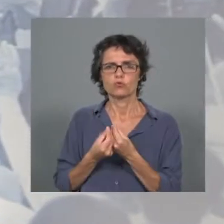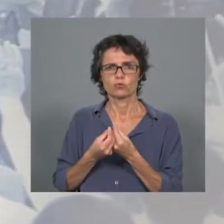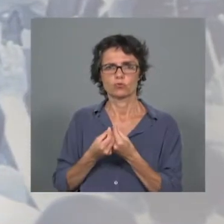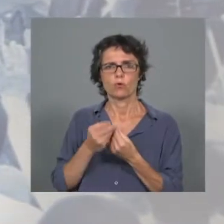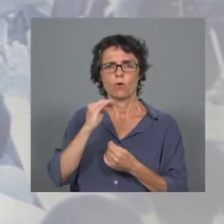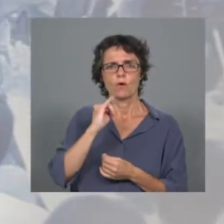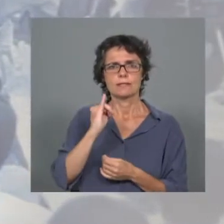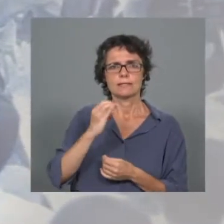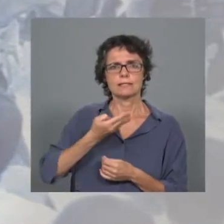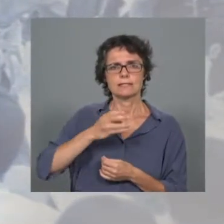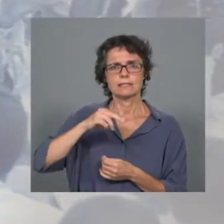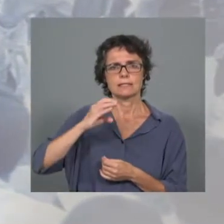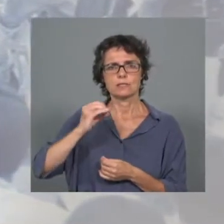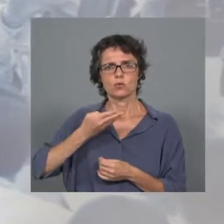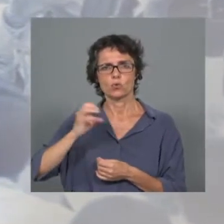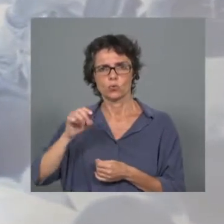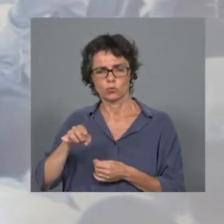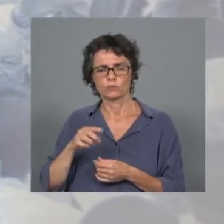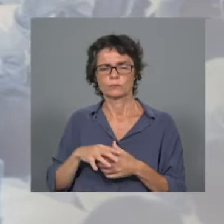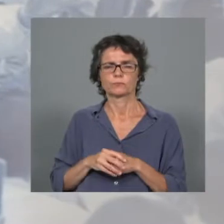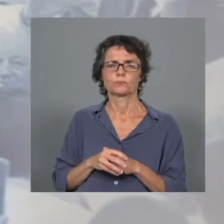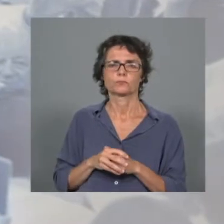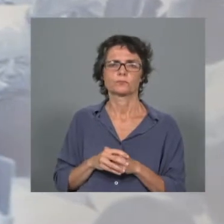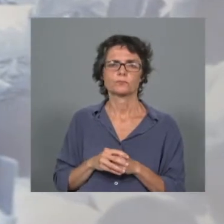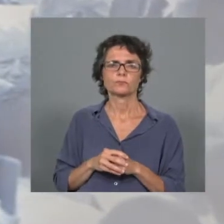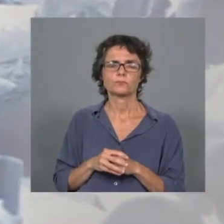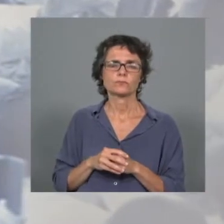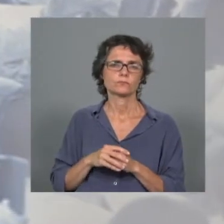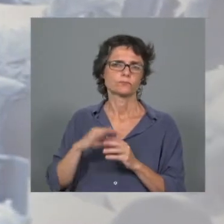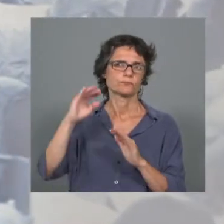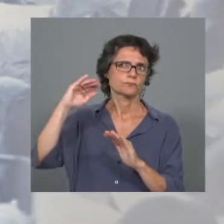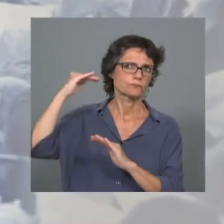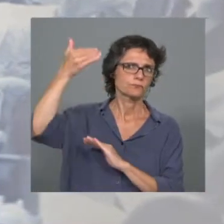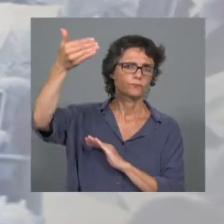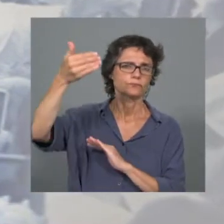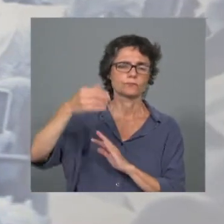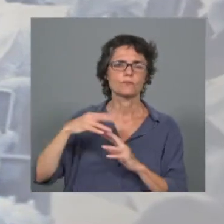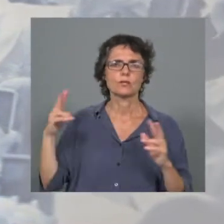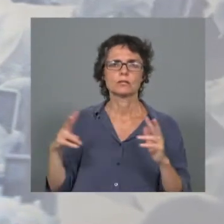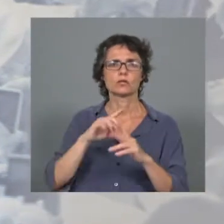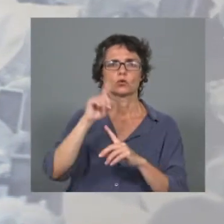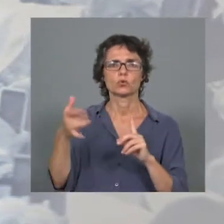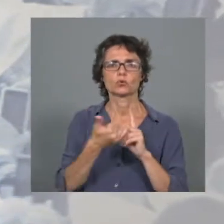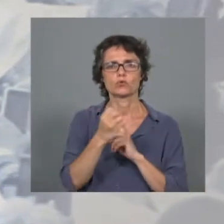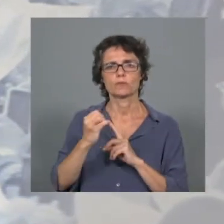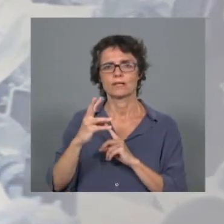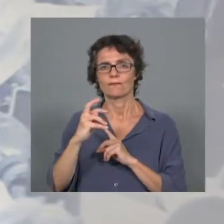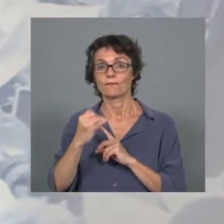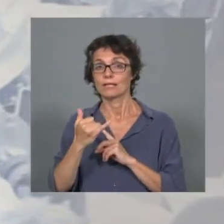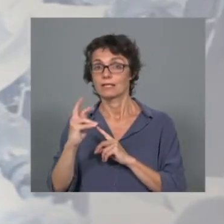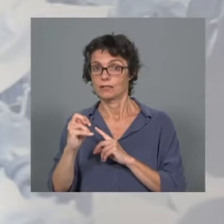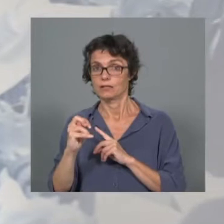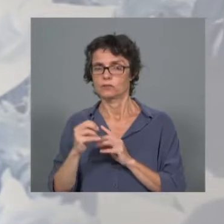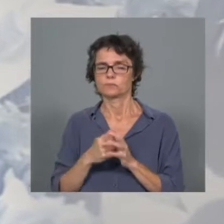específica com que dizemos este trabalho em conjunto, projetando um sínodo para 2023. E acredito